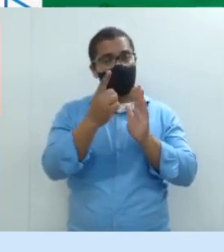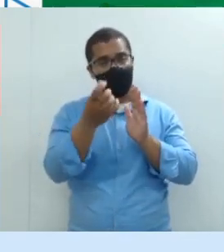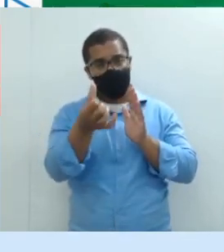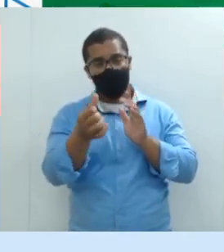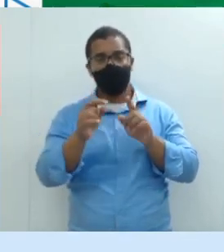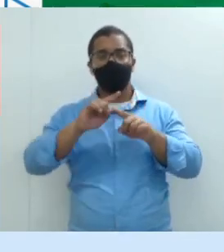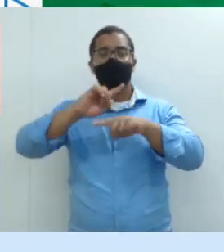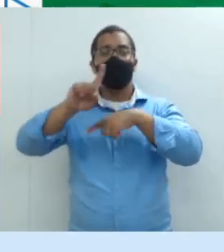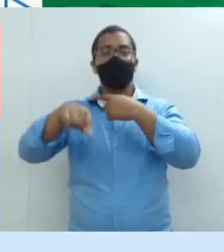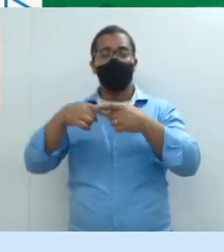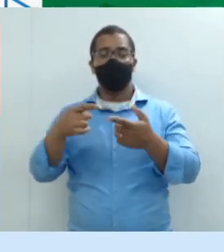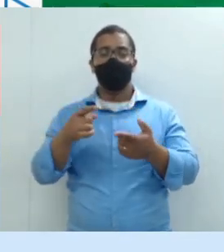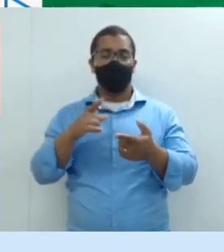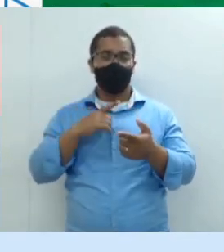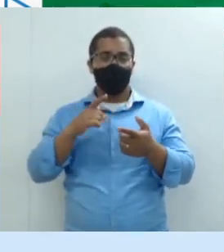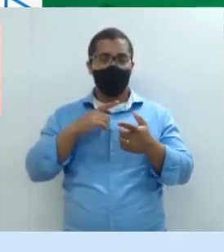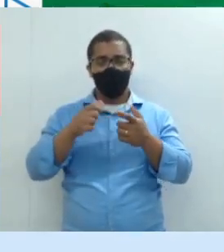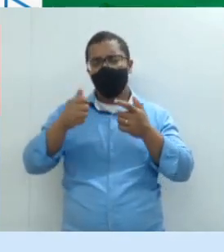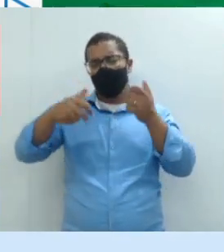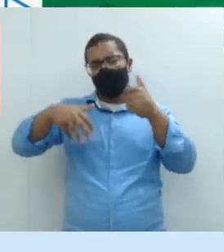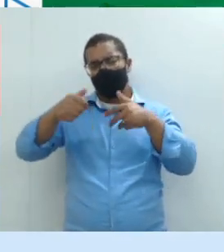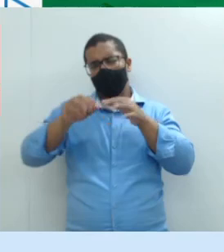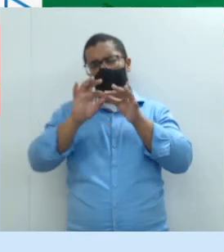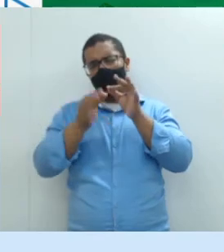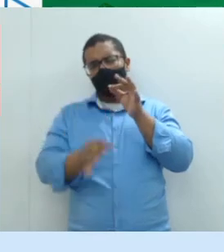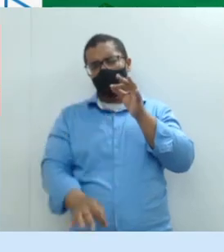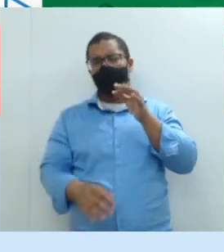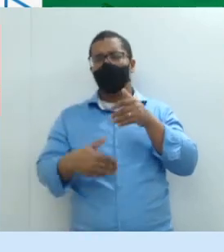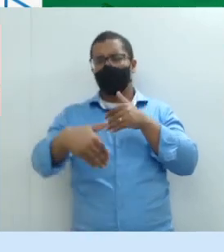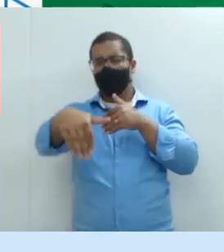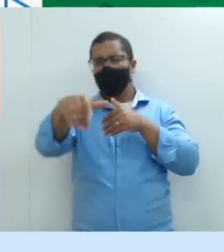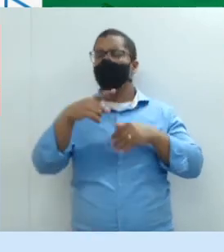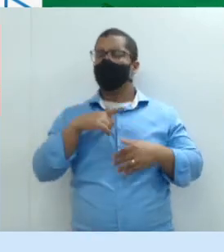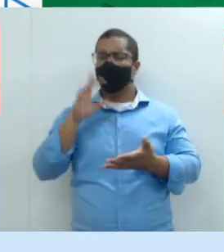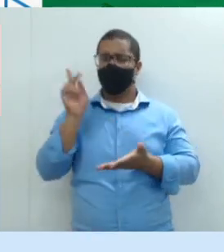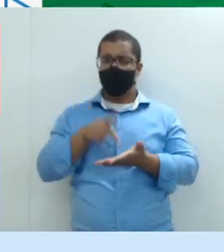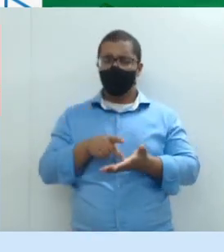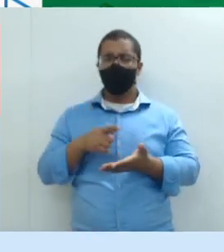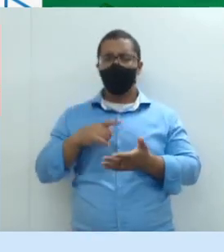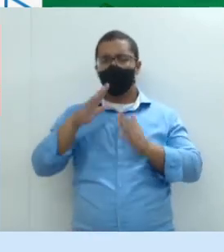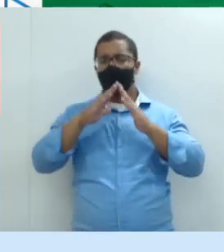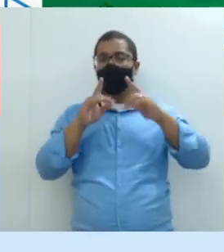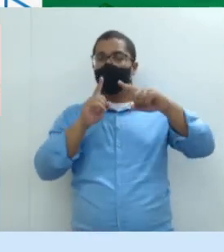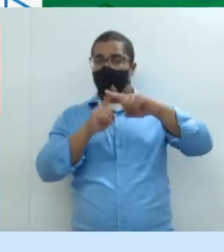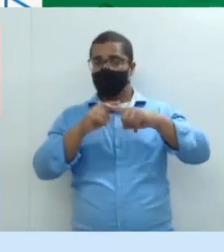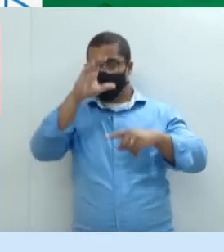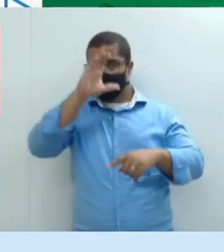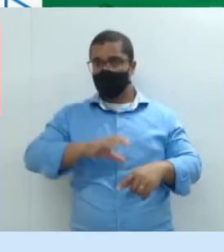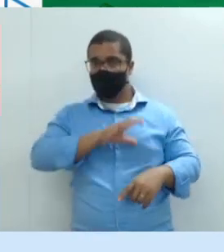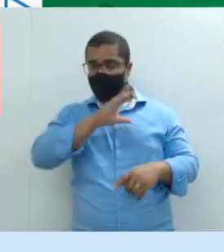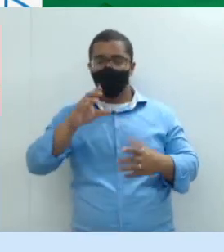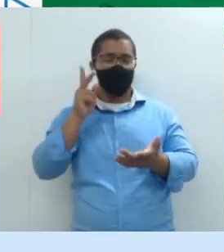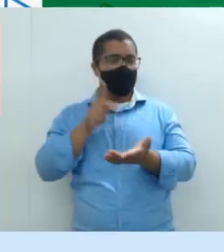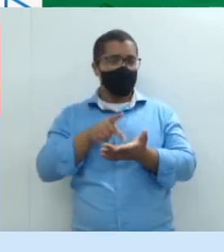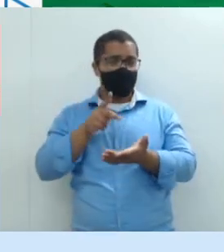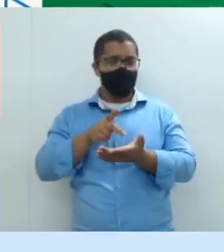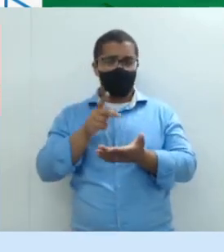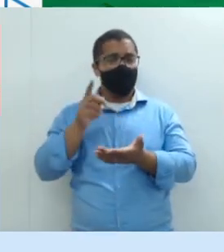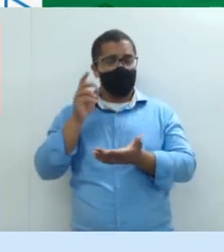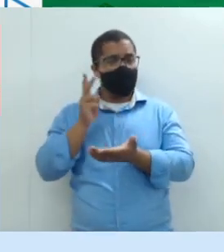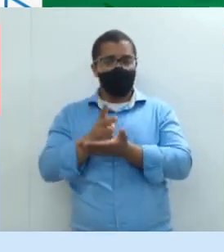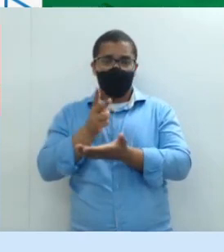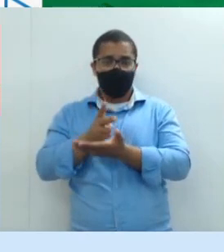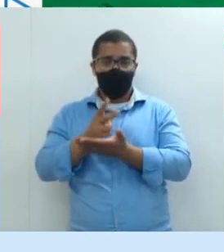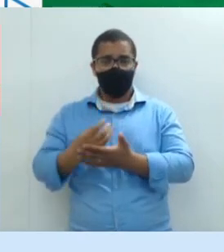desdobrar dos eventos que haverão de existir, né? Sempre a igreja está ali. Se você pegar no Brasil, você vai ter, por exemplo,